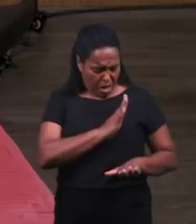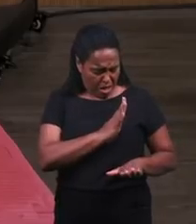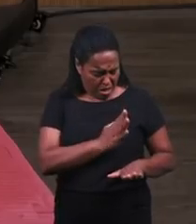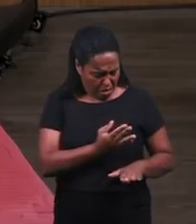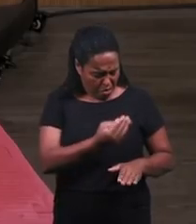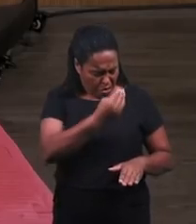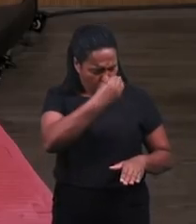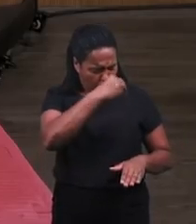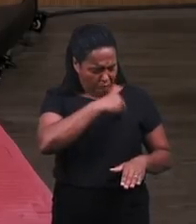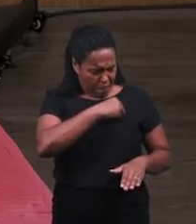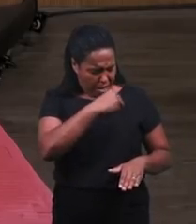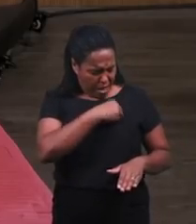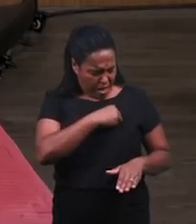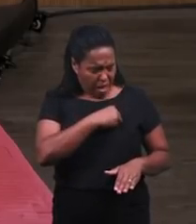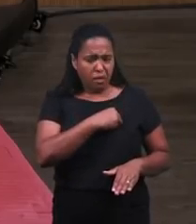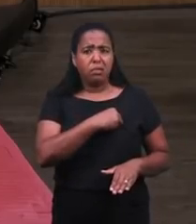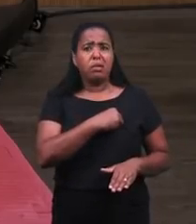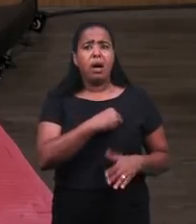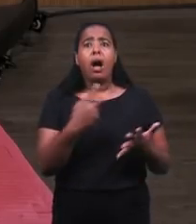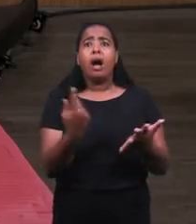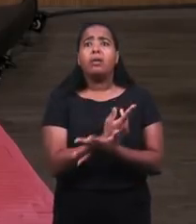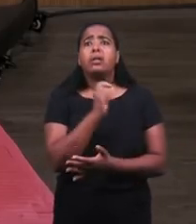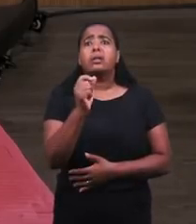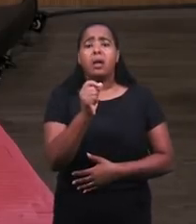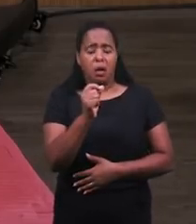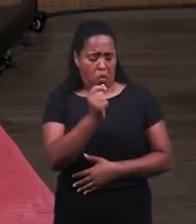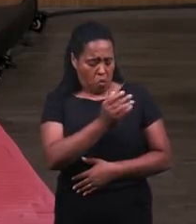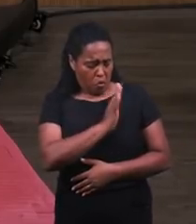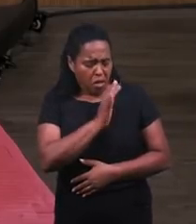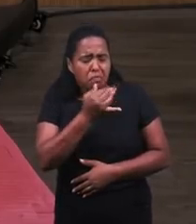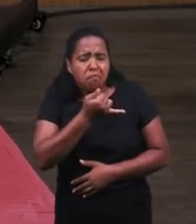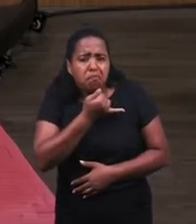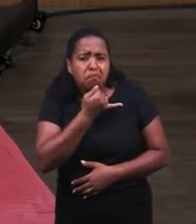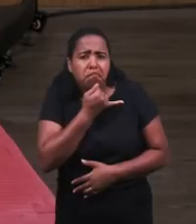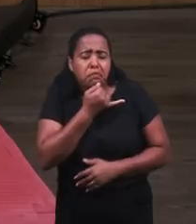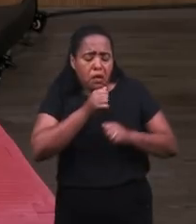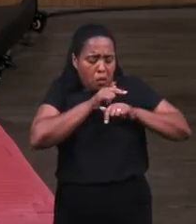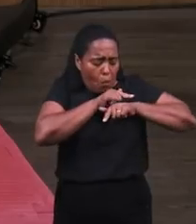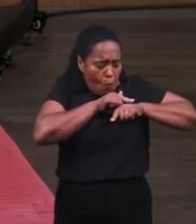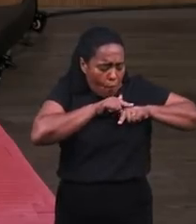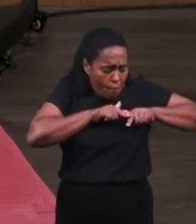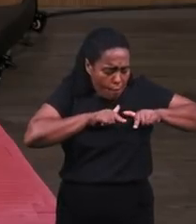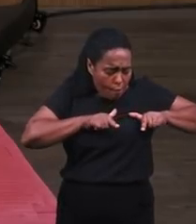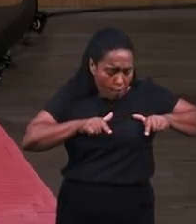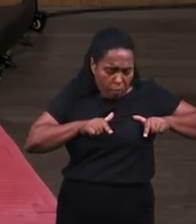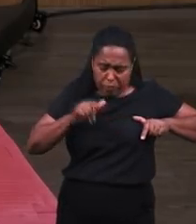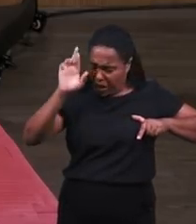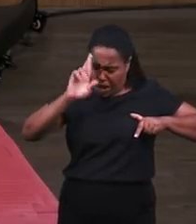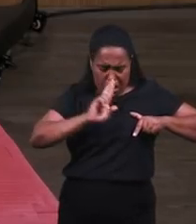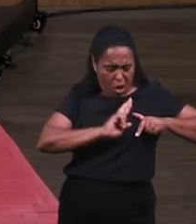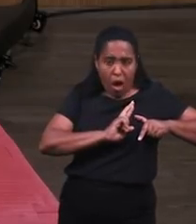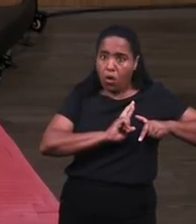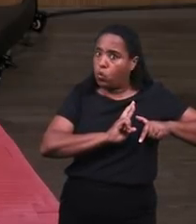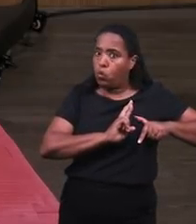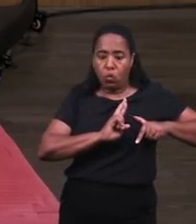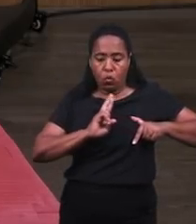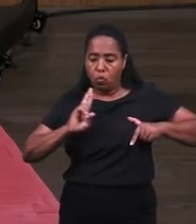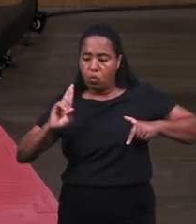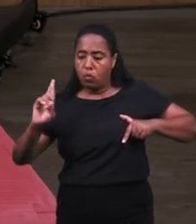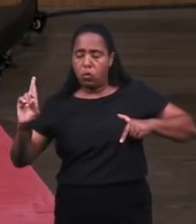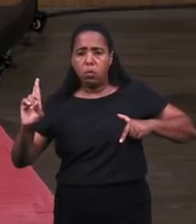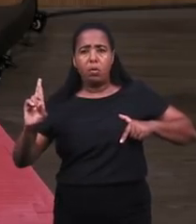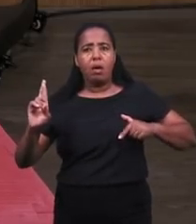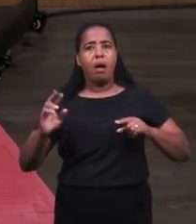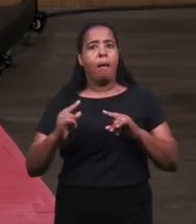assim, olha, um coração triste, um coração vazio, um coração sem Jesus. Mas aconteceu